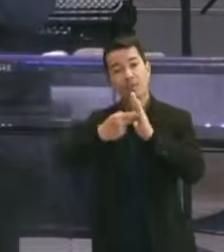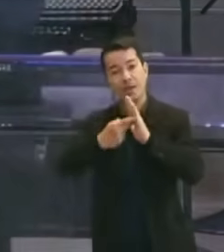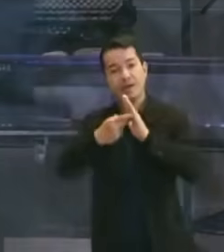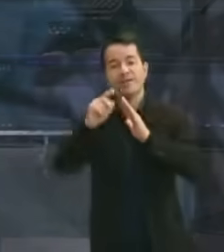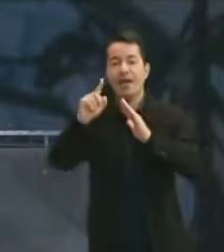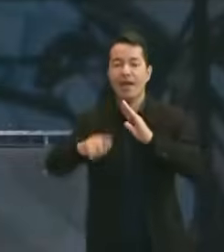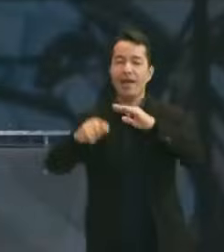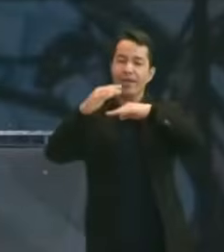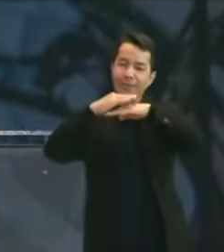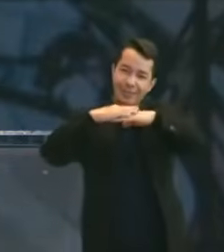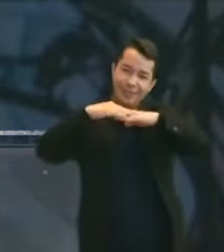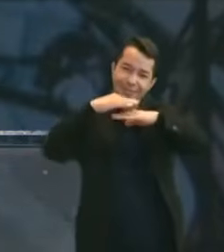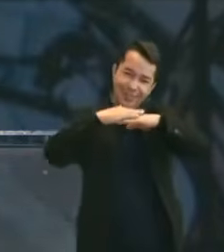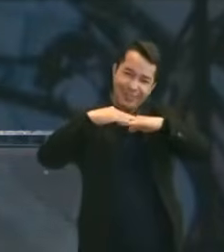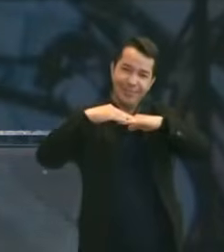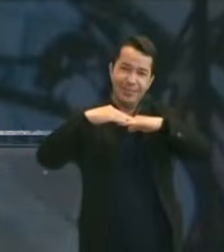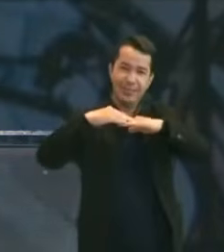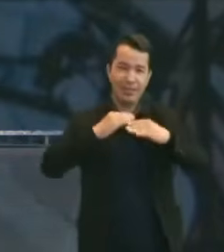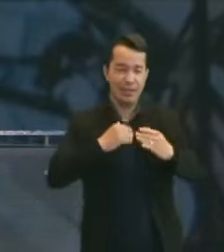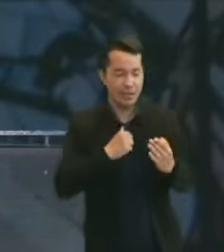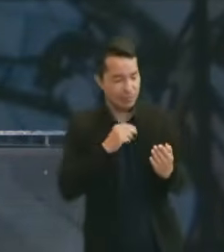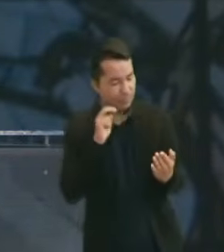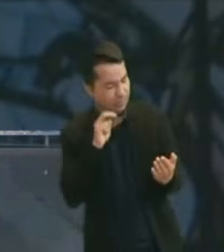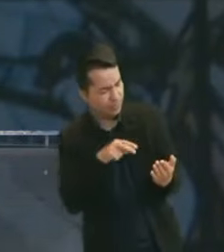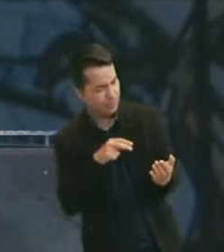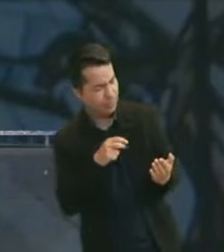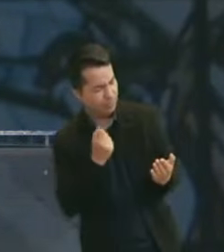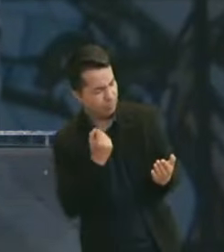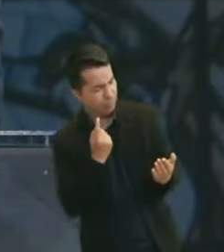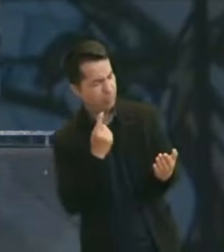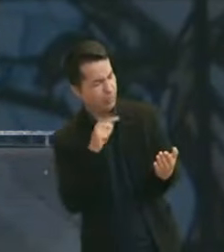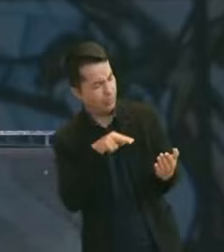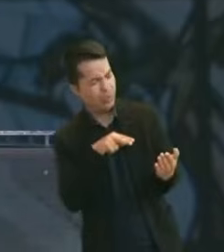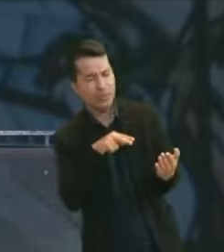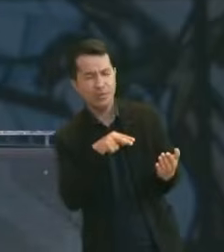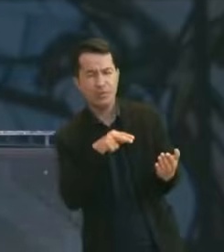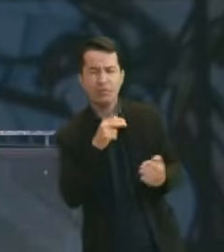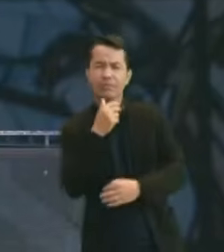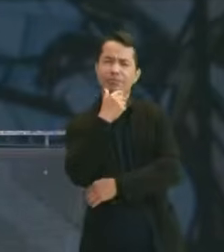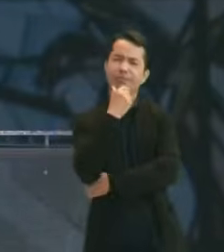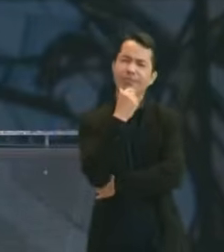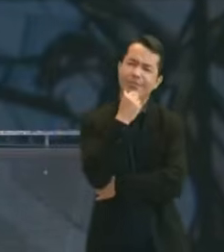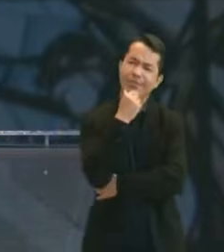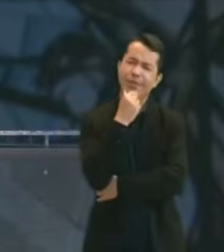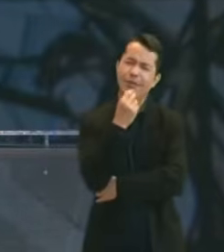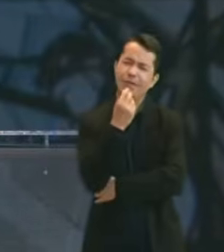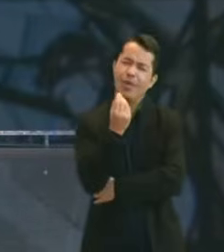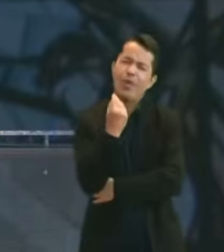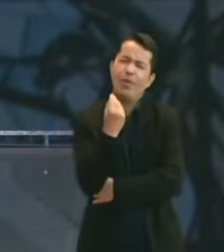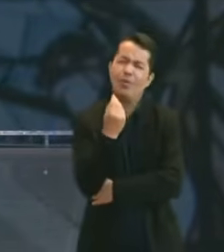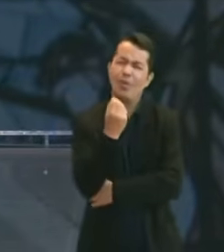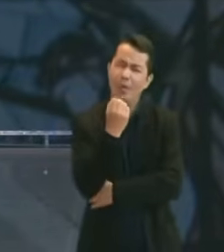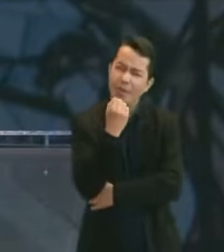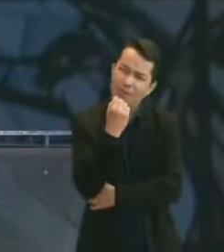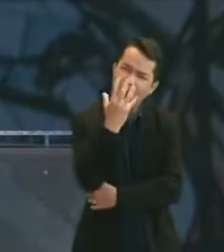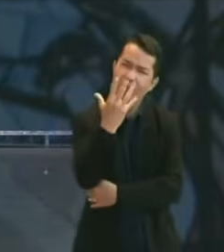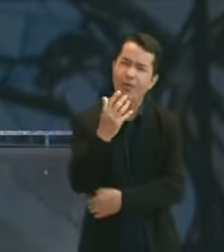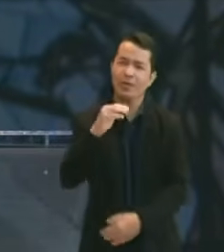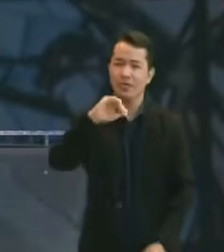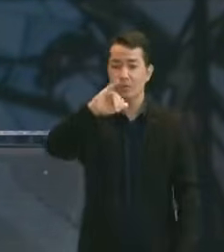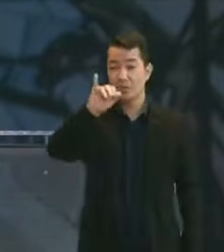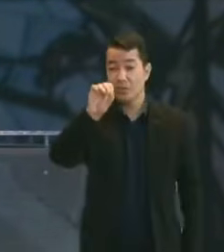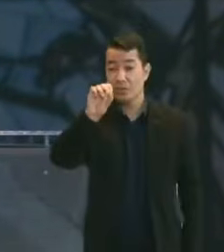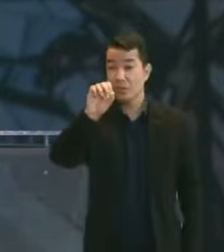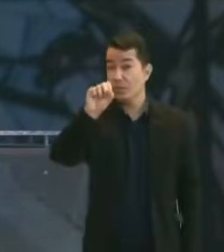para mim a primeira lição, a primeira coisa que eu posso tirar da minha vida. Um irmão, homem de Deus, José,